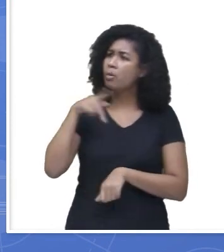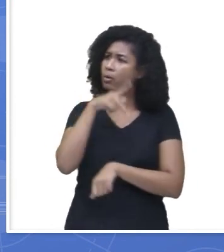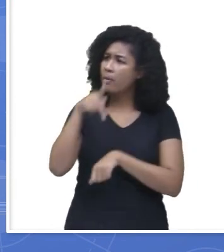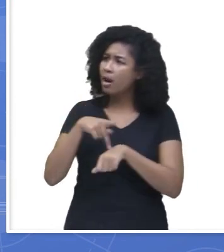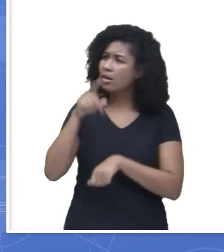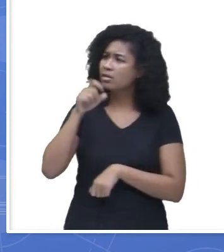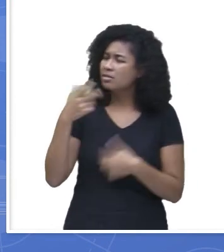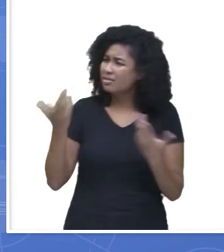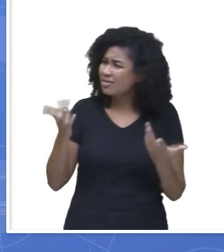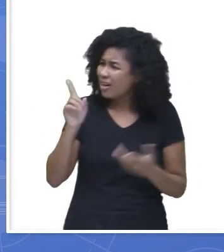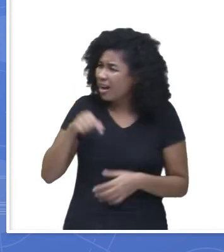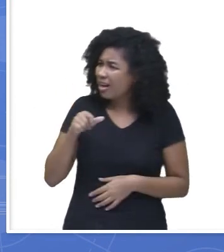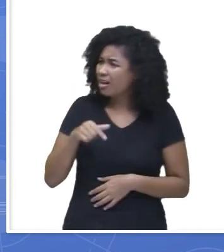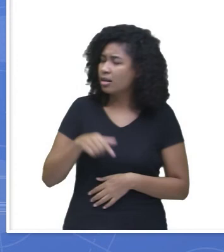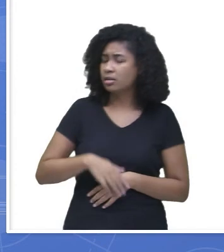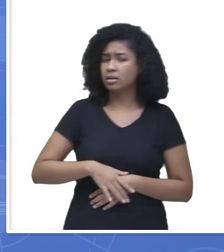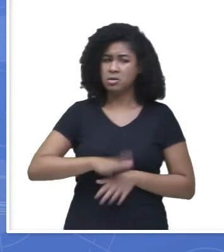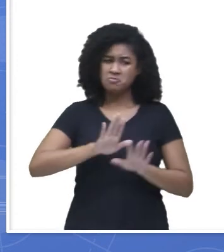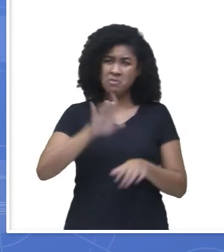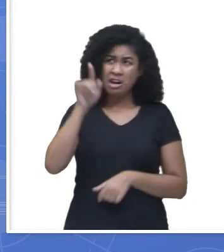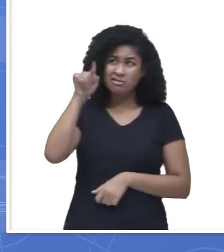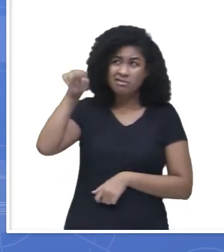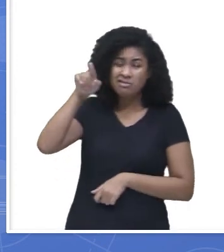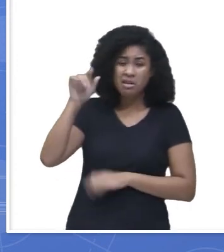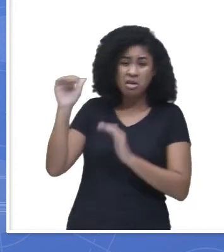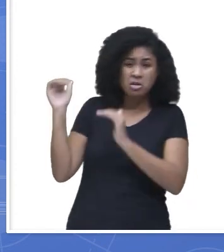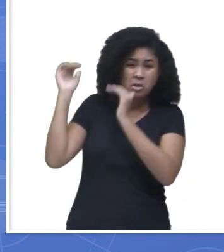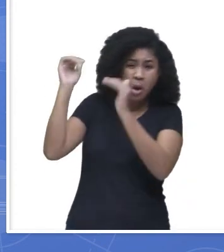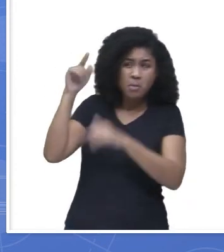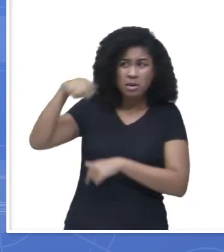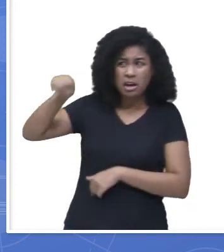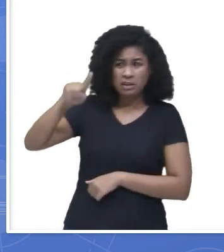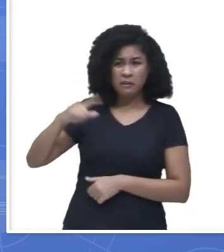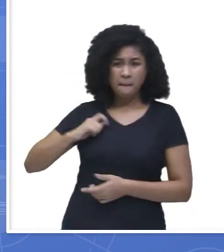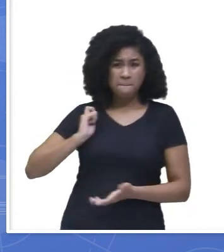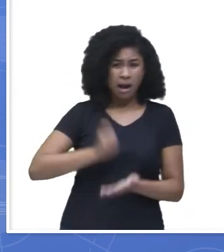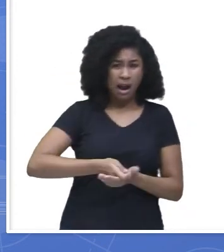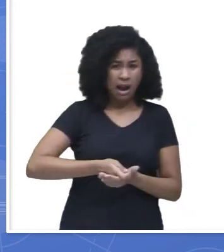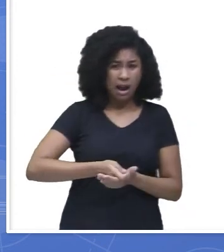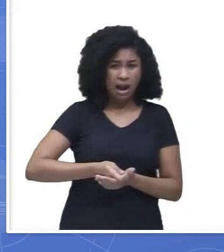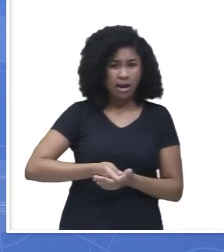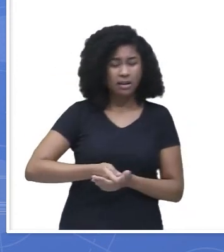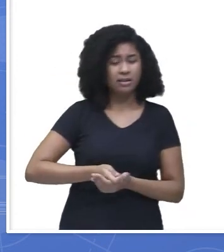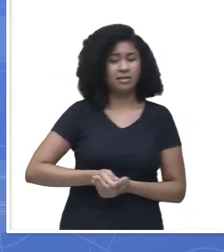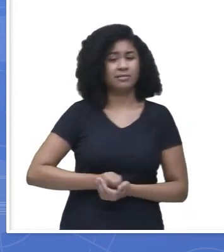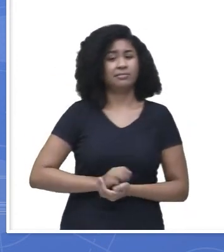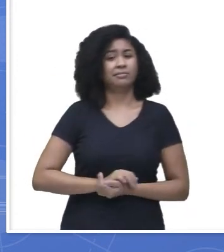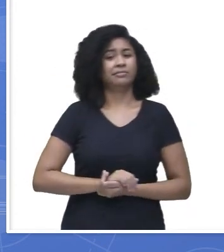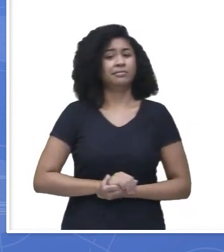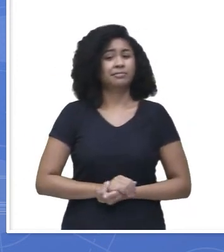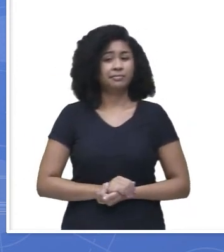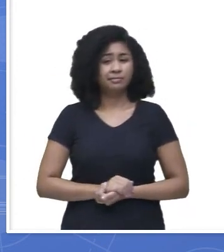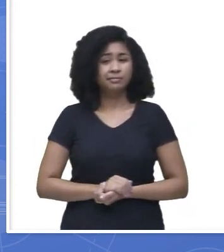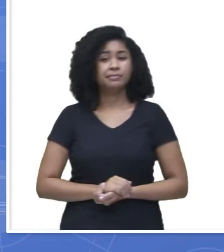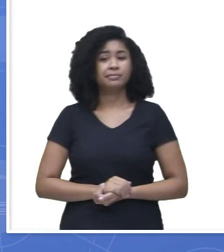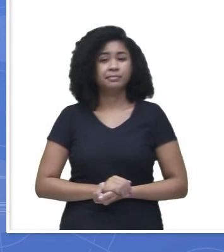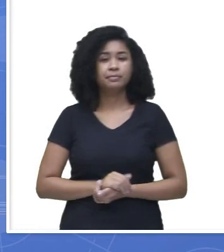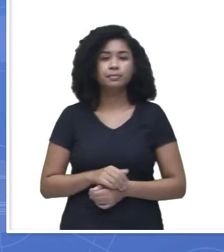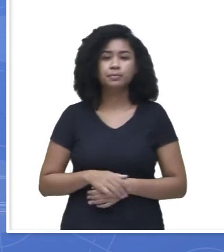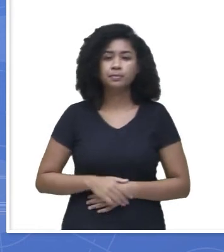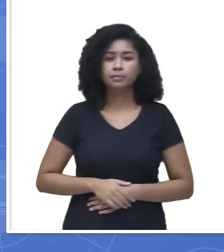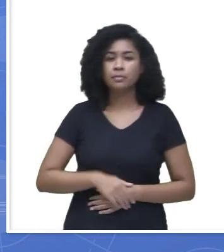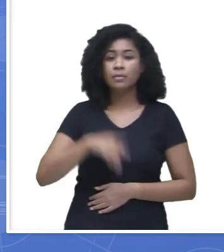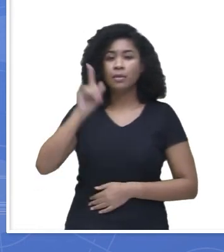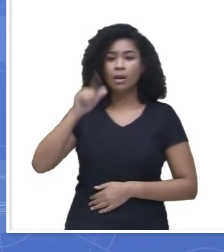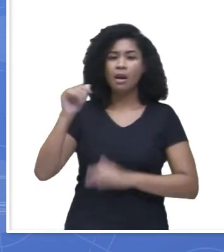para o país, mas será que a nobreza tiraria do seu bolso? Fica aí a reflexão. Realizados pela burguesia